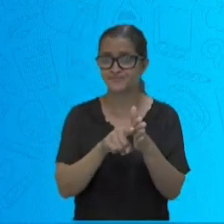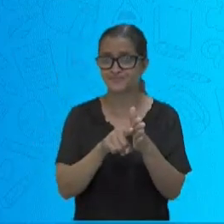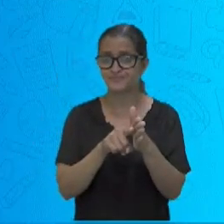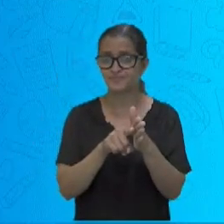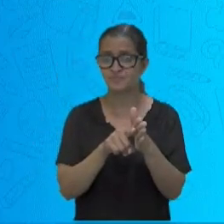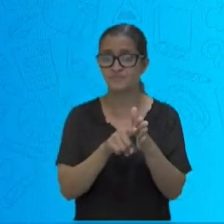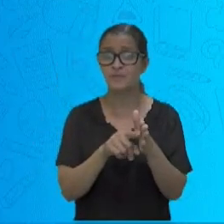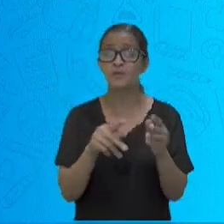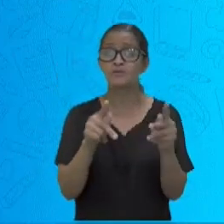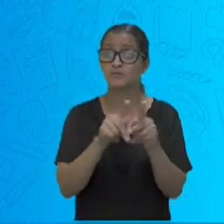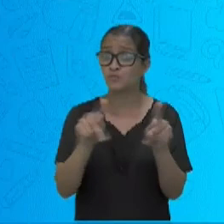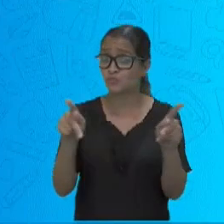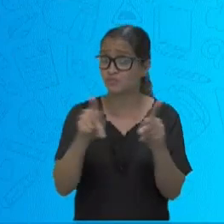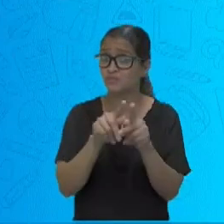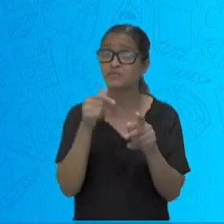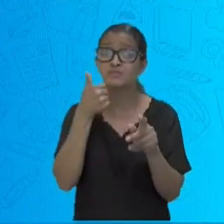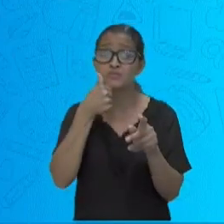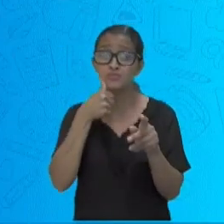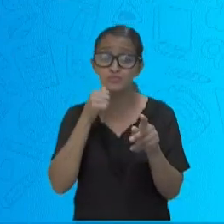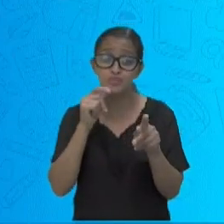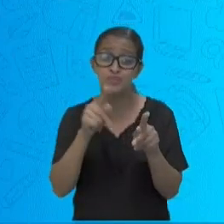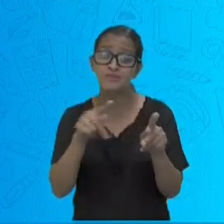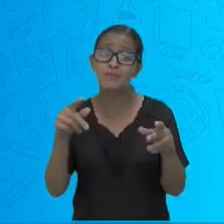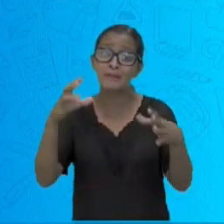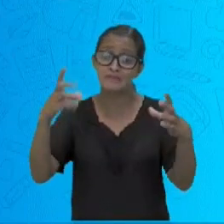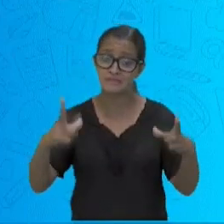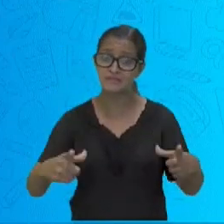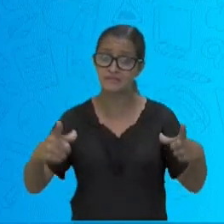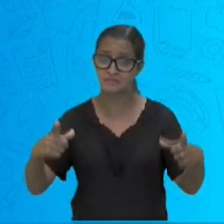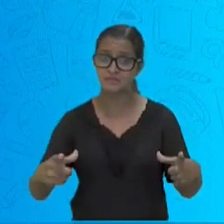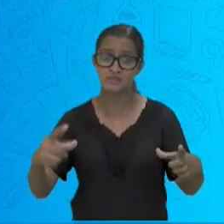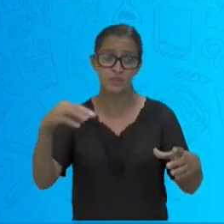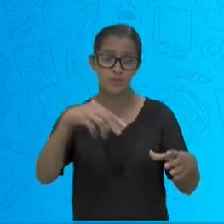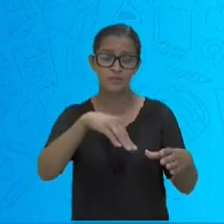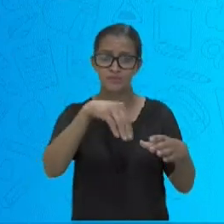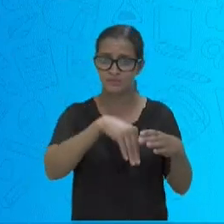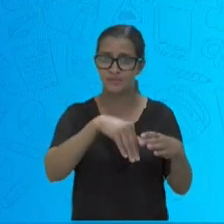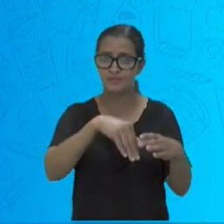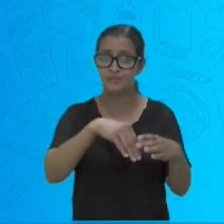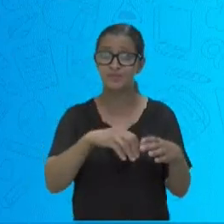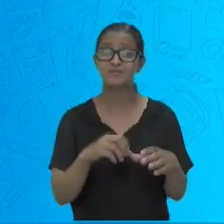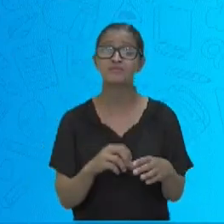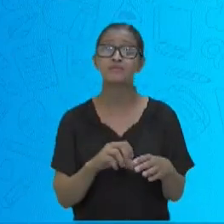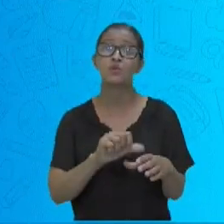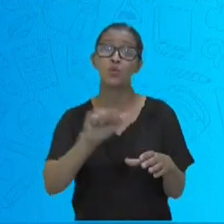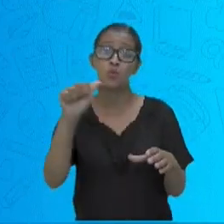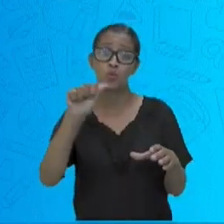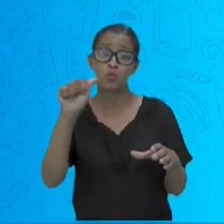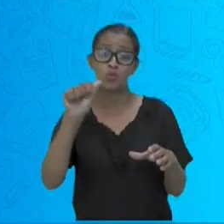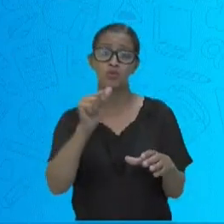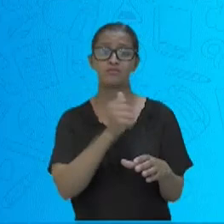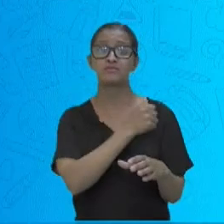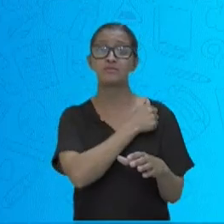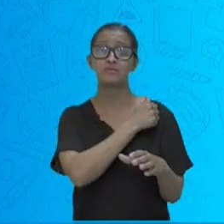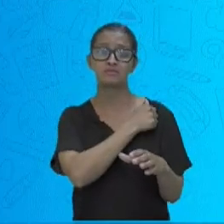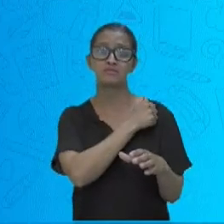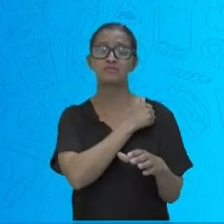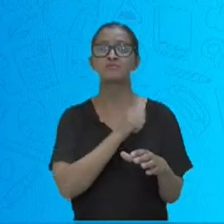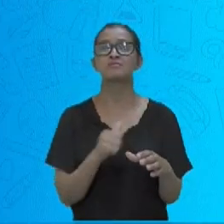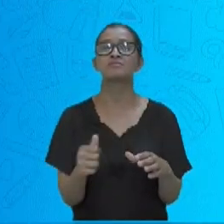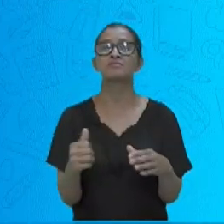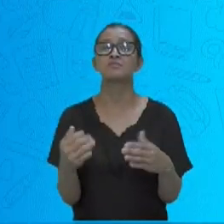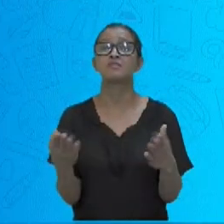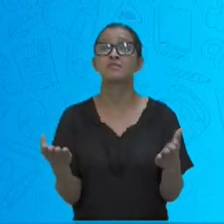uma professora em sua sala de aula. Essa professora pesquisou na turma A, com apenas os seus alunos